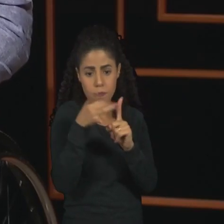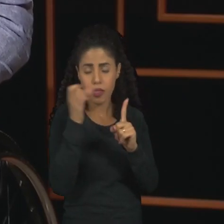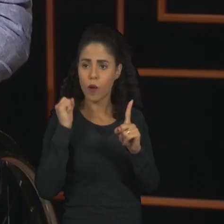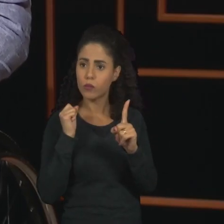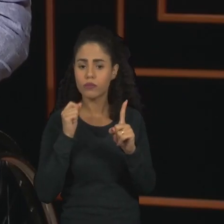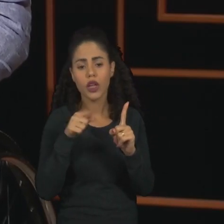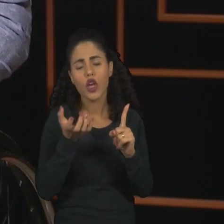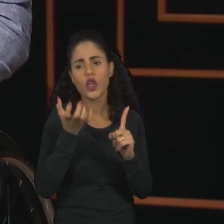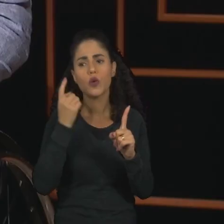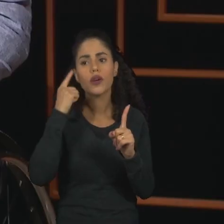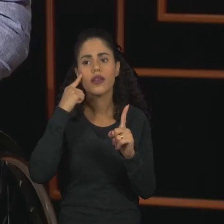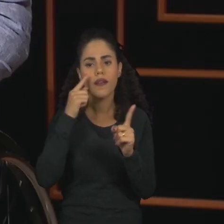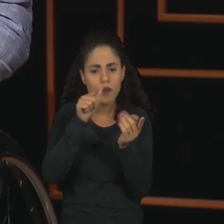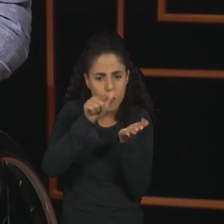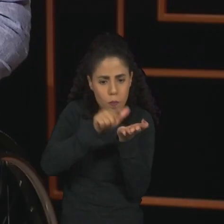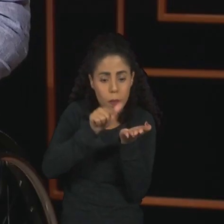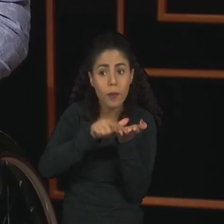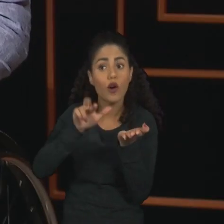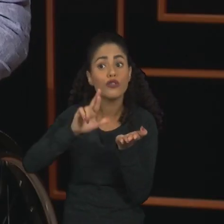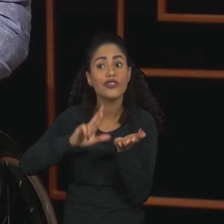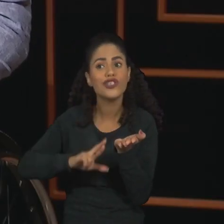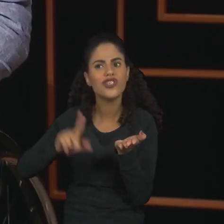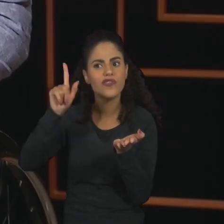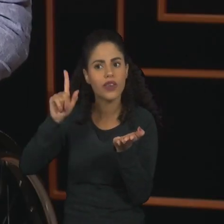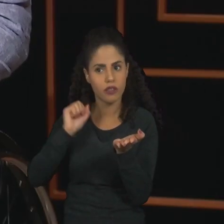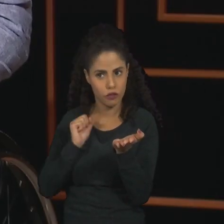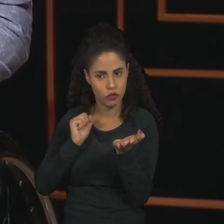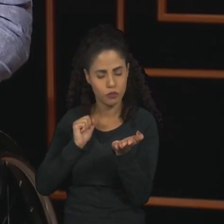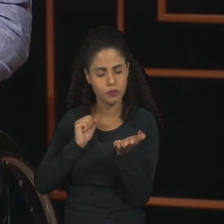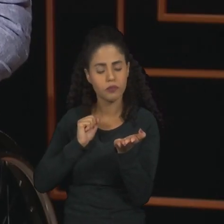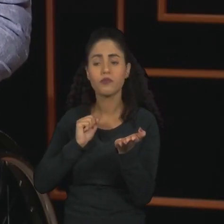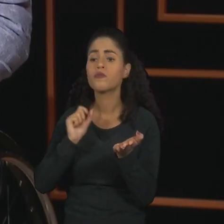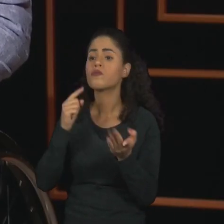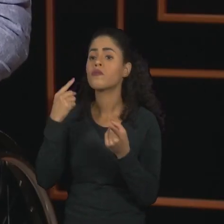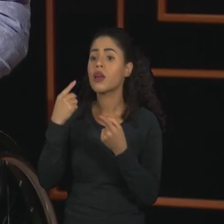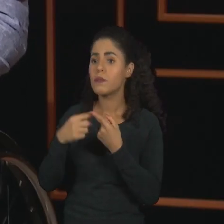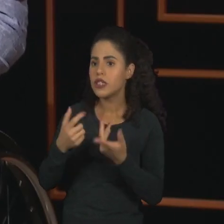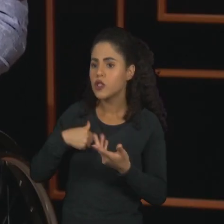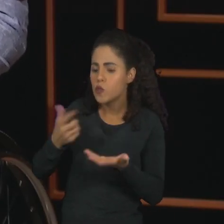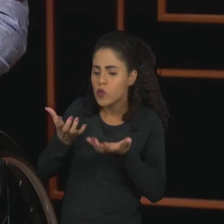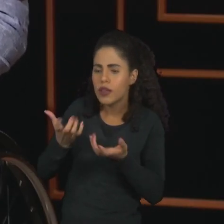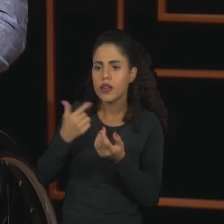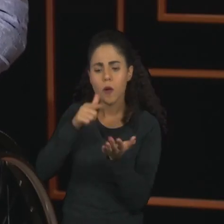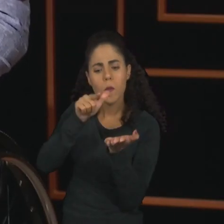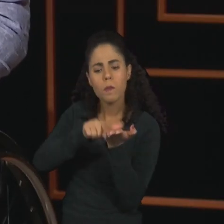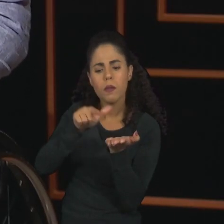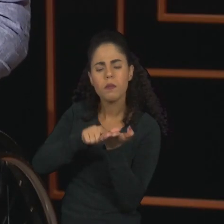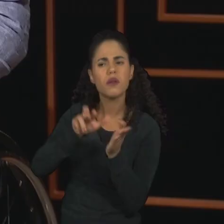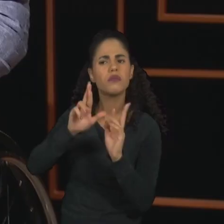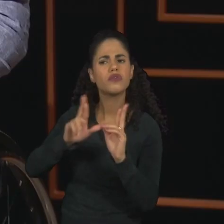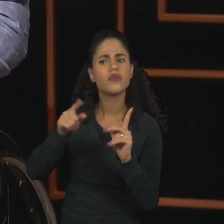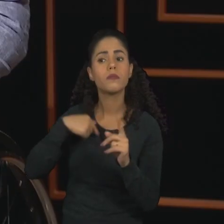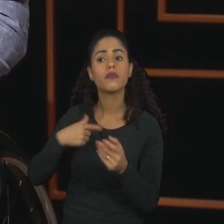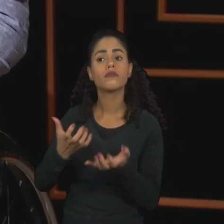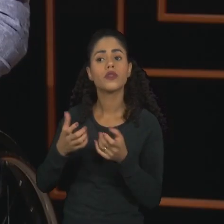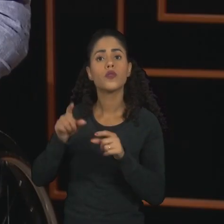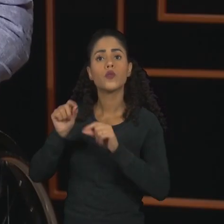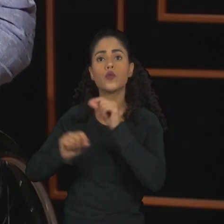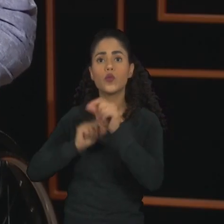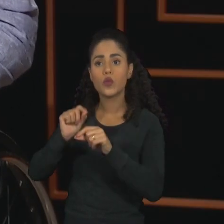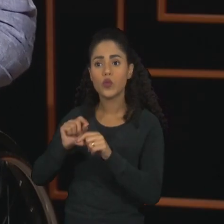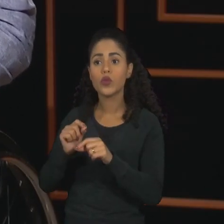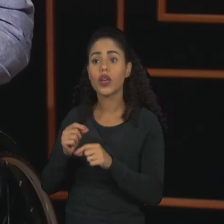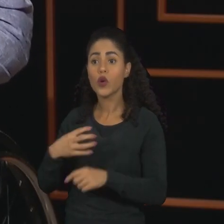aí eu quis fazer em papel artesanal. Não só queria fazer o papel artesanal, como eu quis fazer